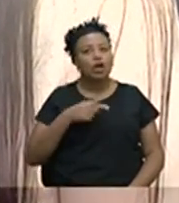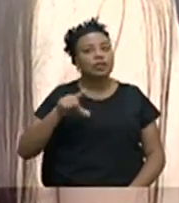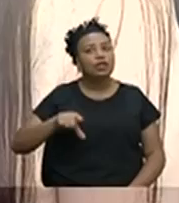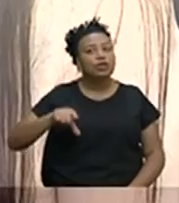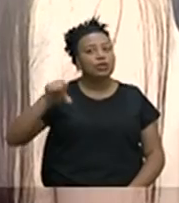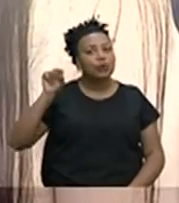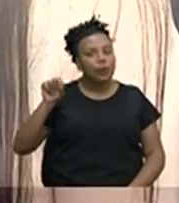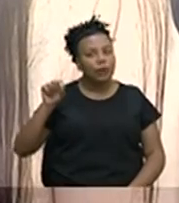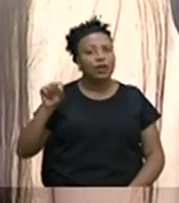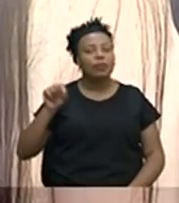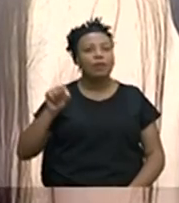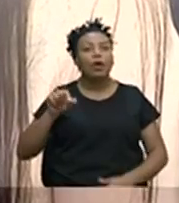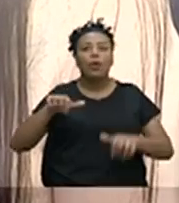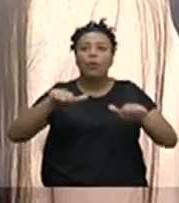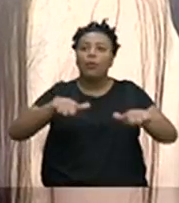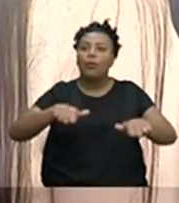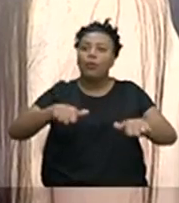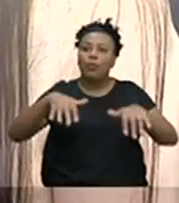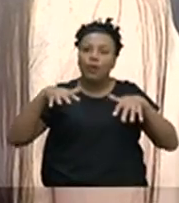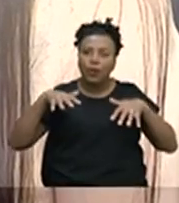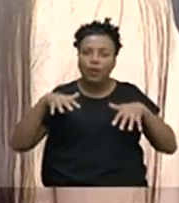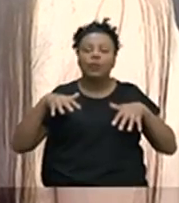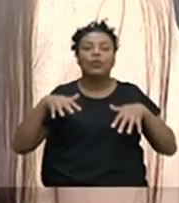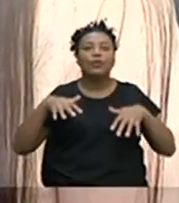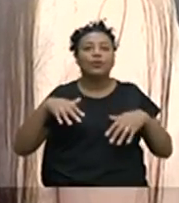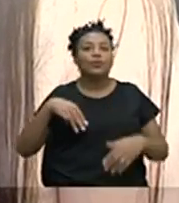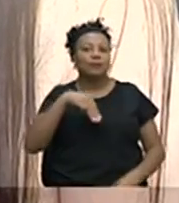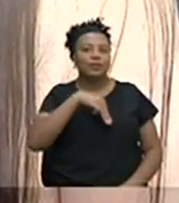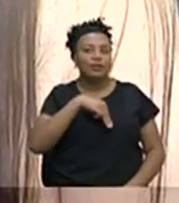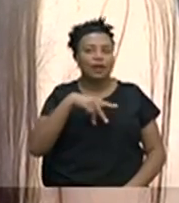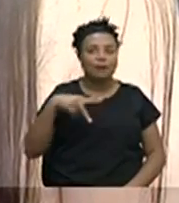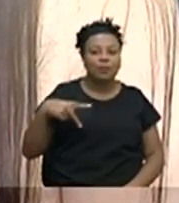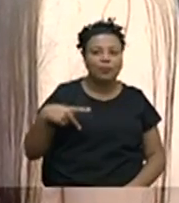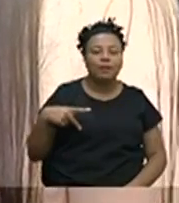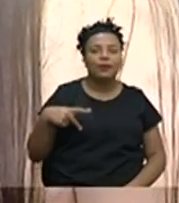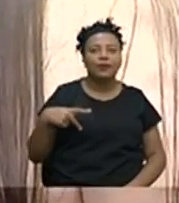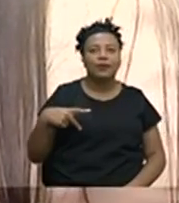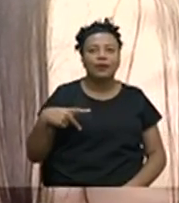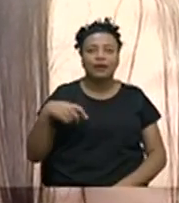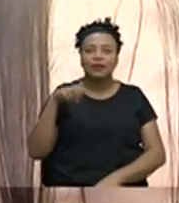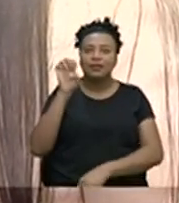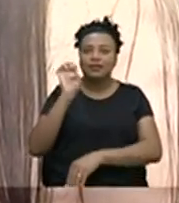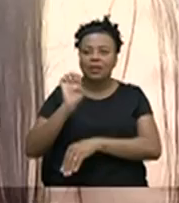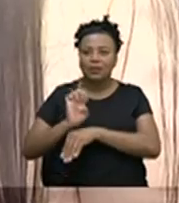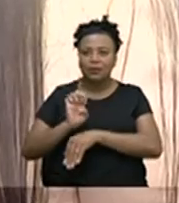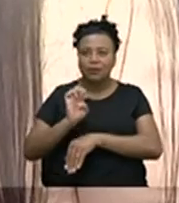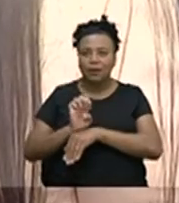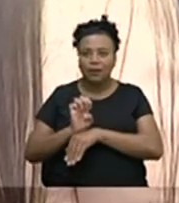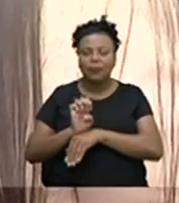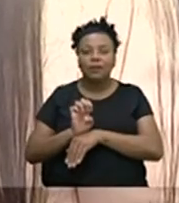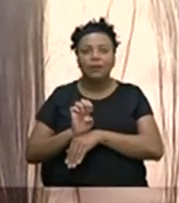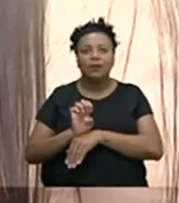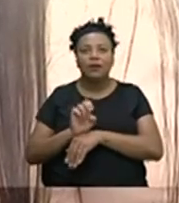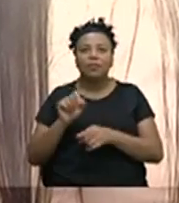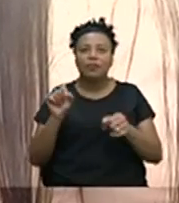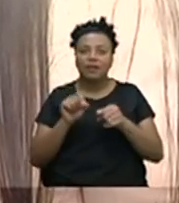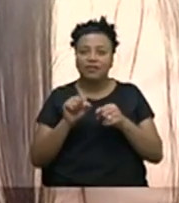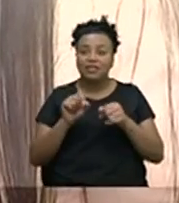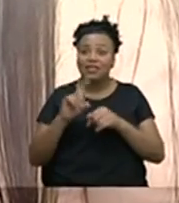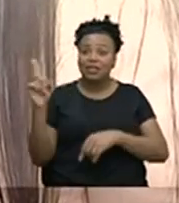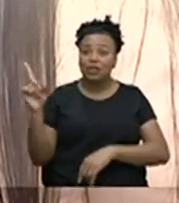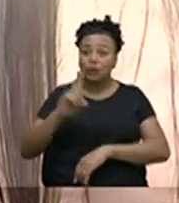escolhemos o auditório do Ministério Público Estadual para fazer no